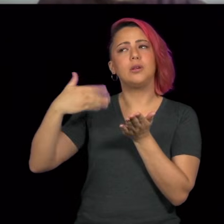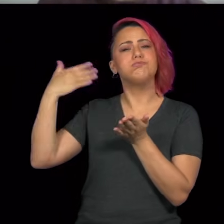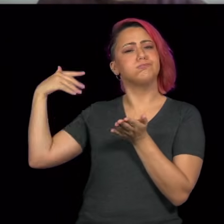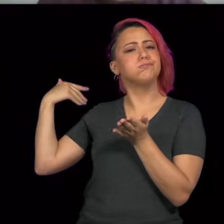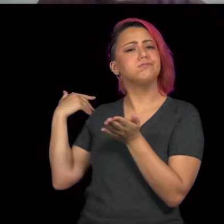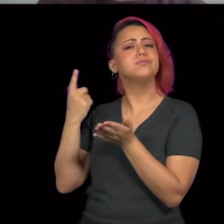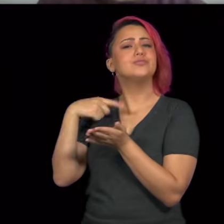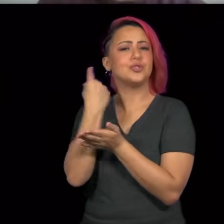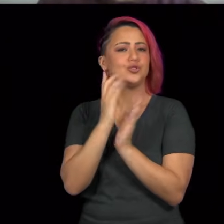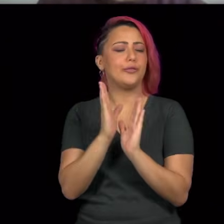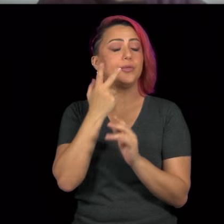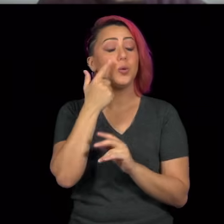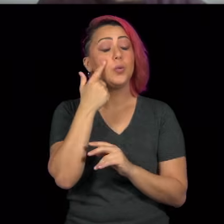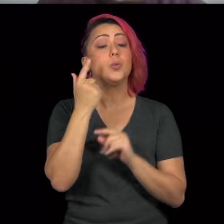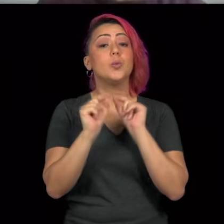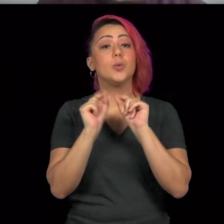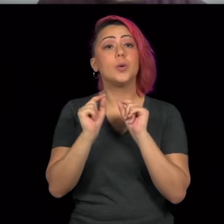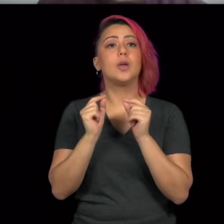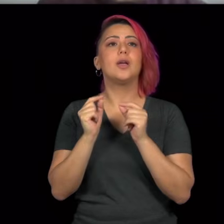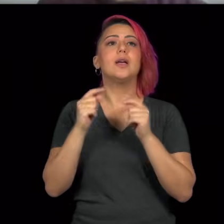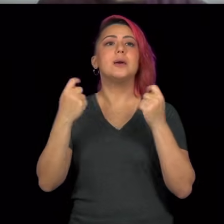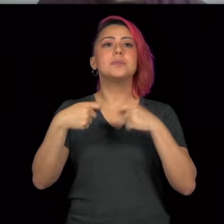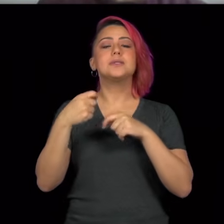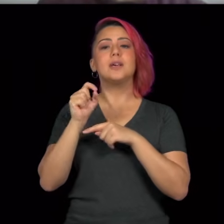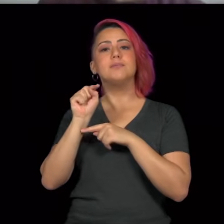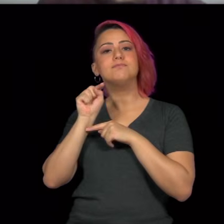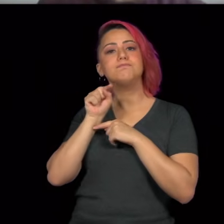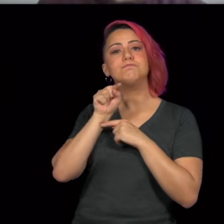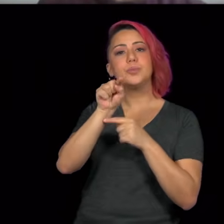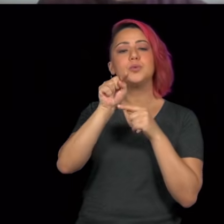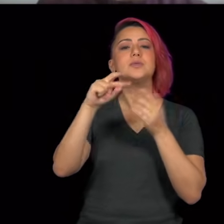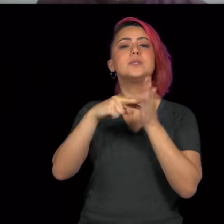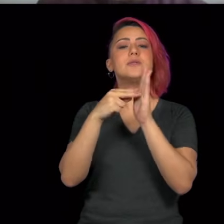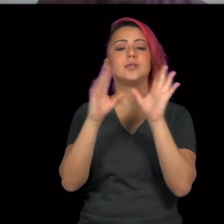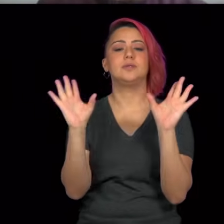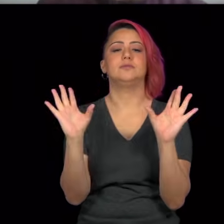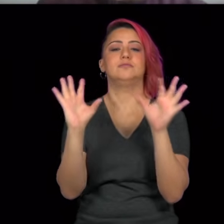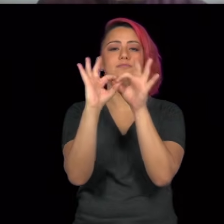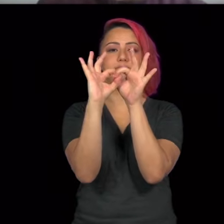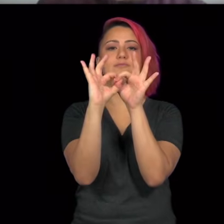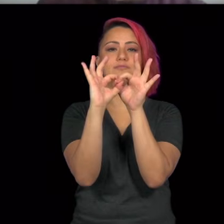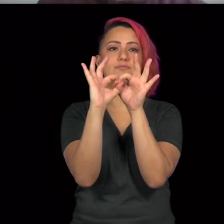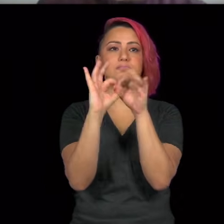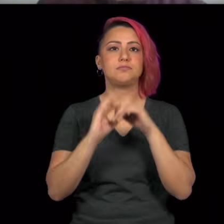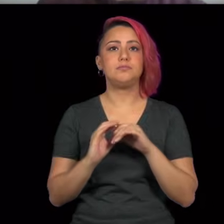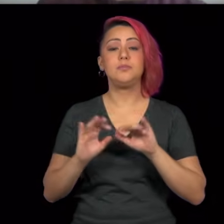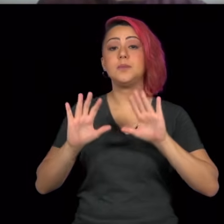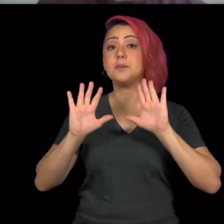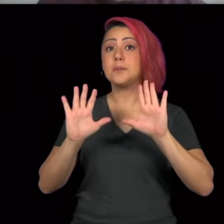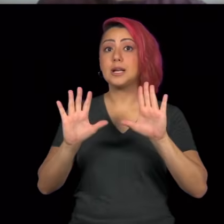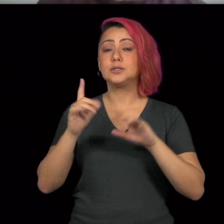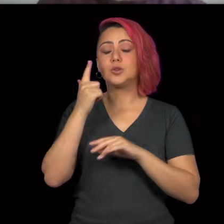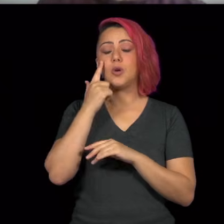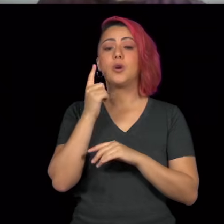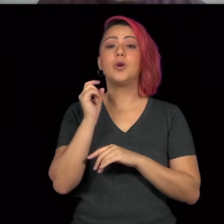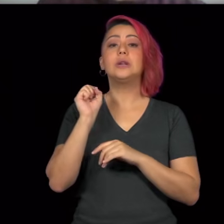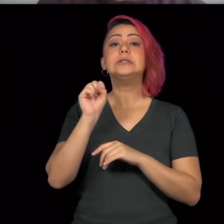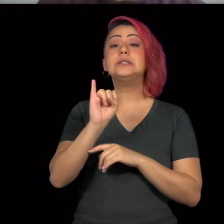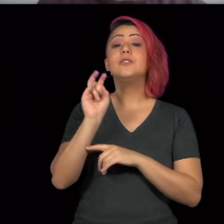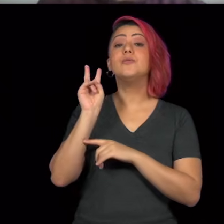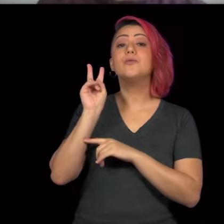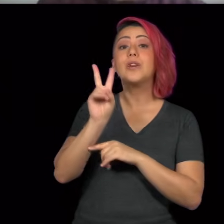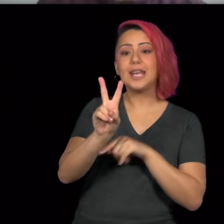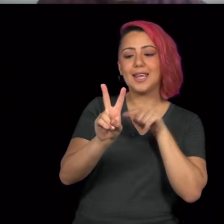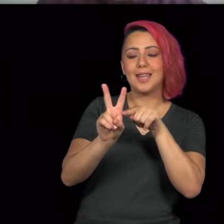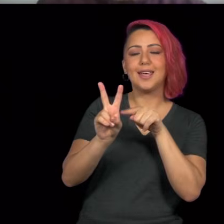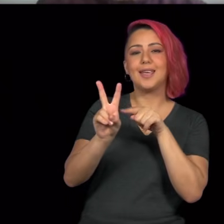anteriores, quanto usando esse ponto para representar a conjunção. Então, nesse caso, lembrando, vai ser verdadeiro somente